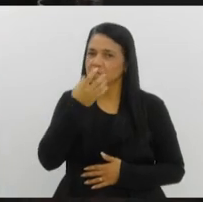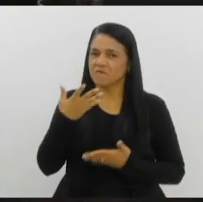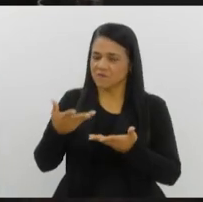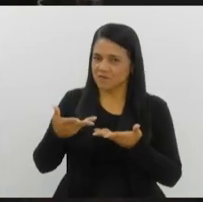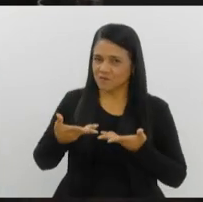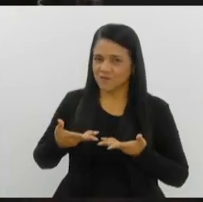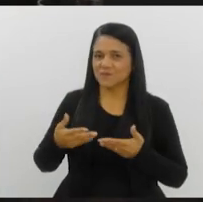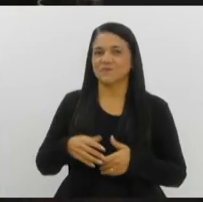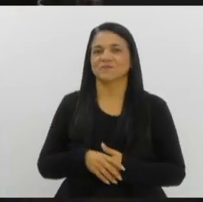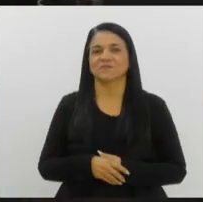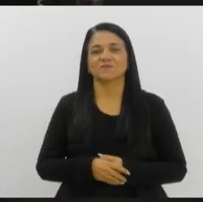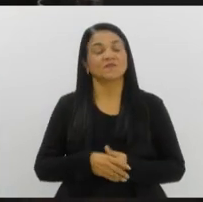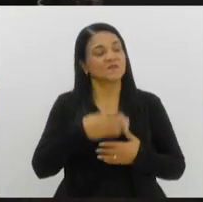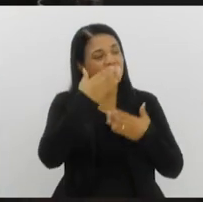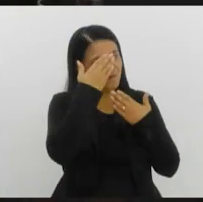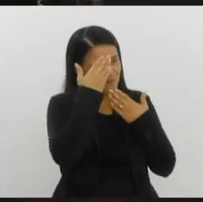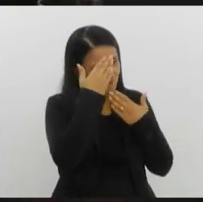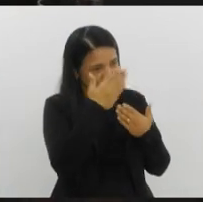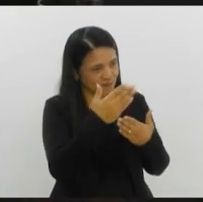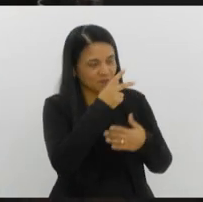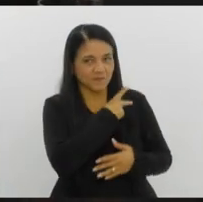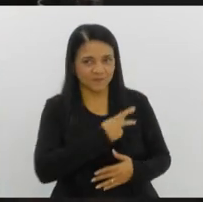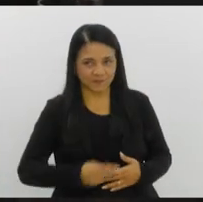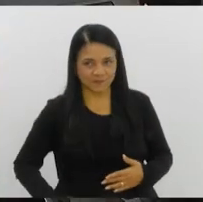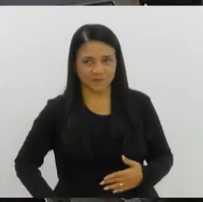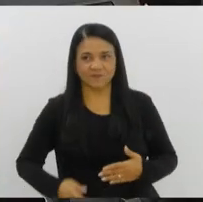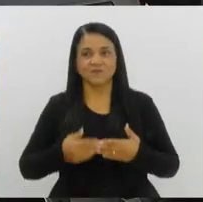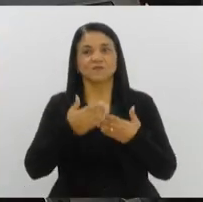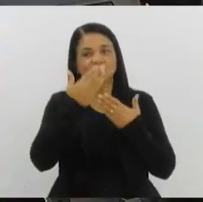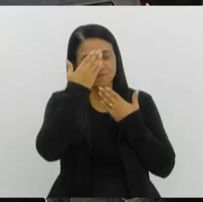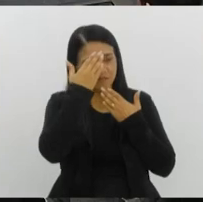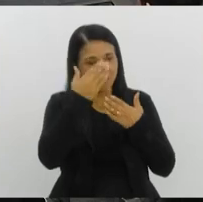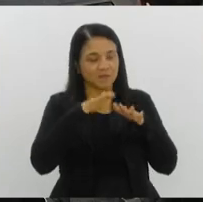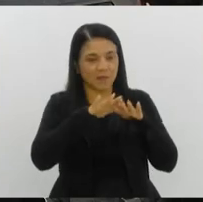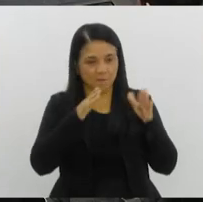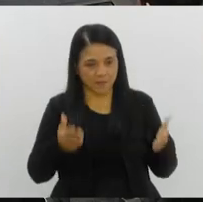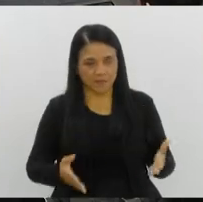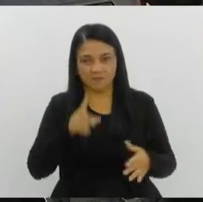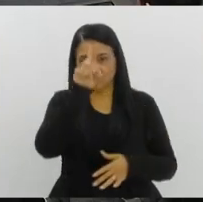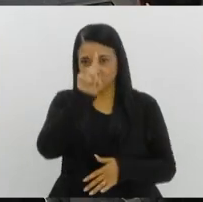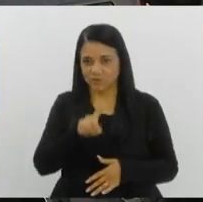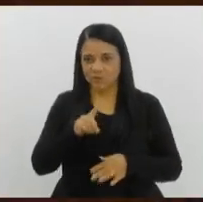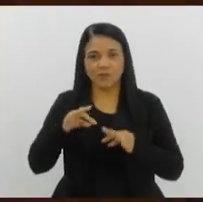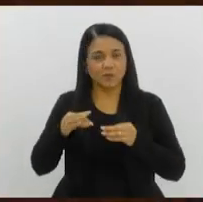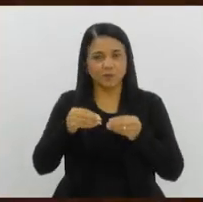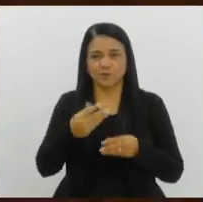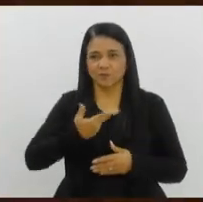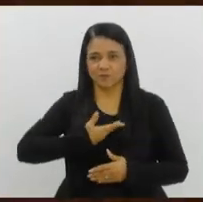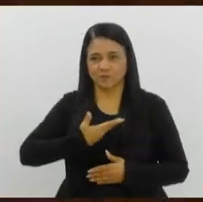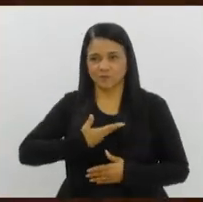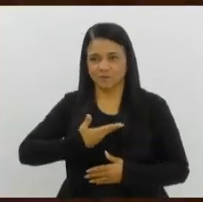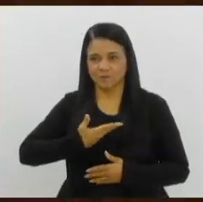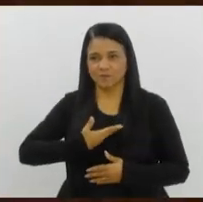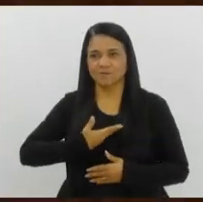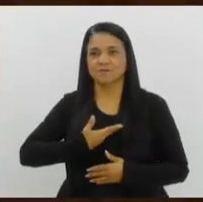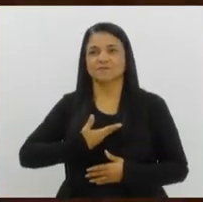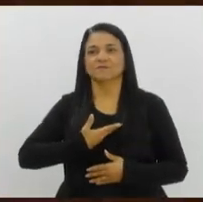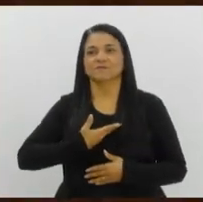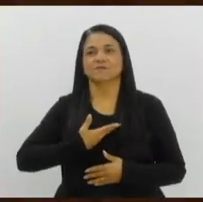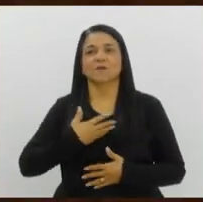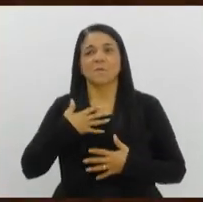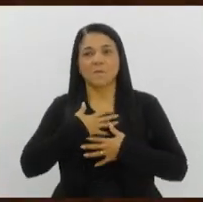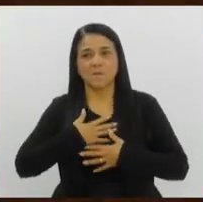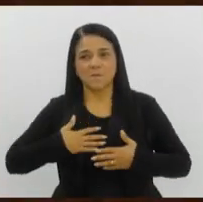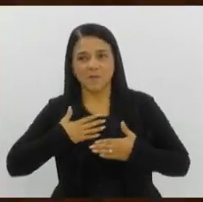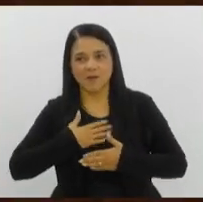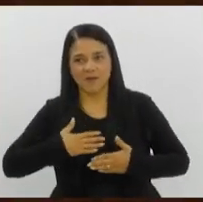bem-vindo. Obrigado, presidente. Obrigado à mesa diretora, a todos os colegas, servidores dessa casa. É um